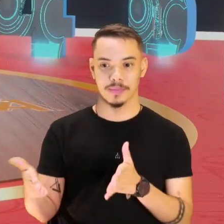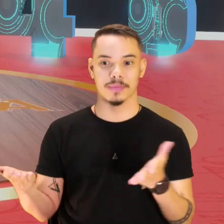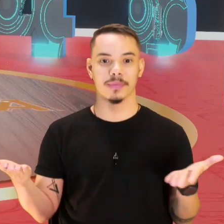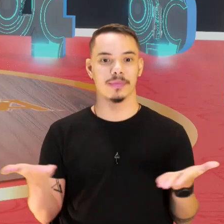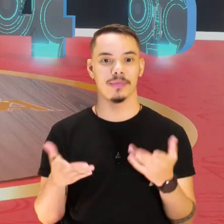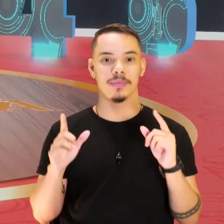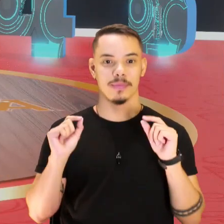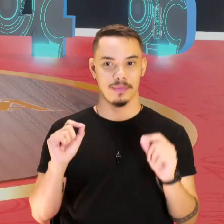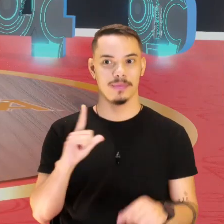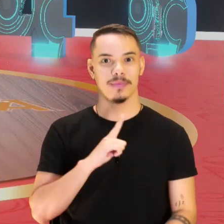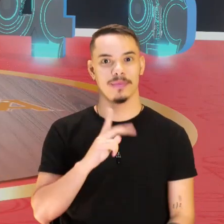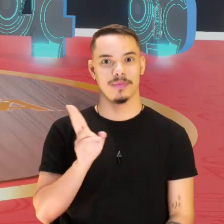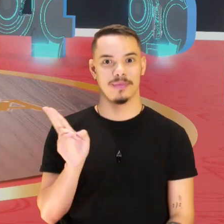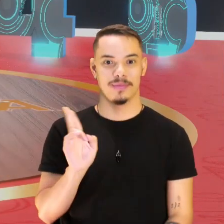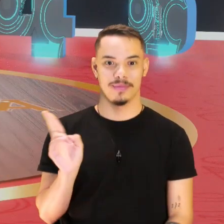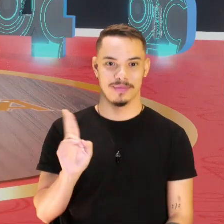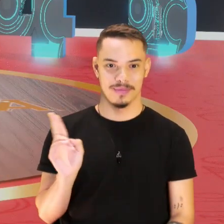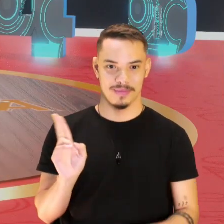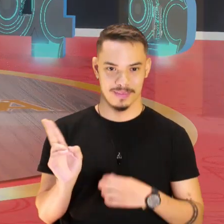ela vai ter nome.